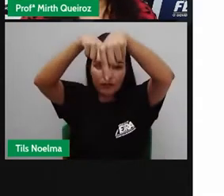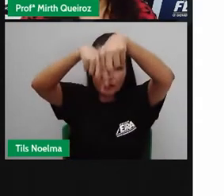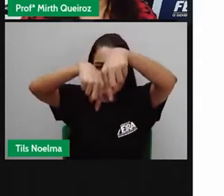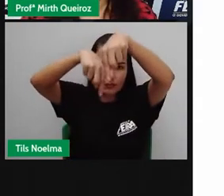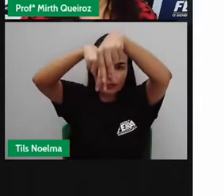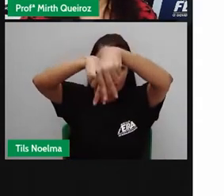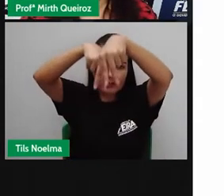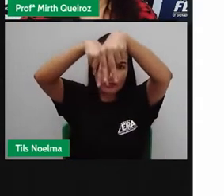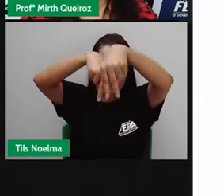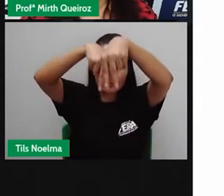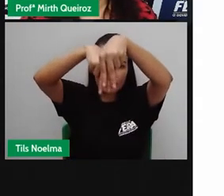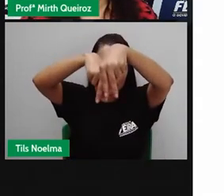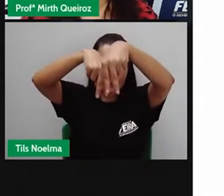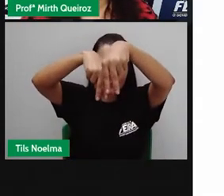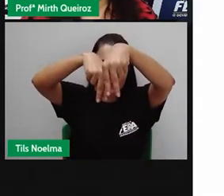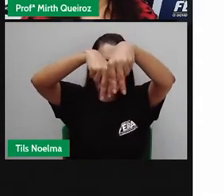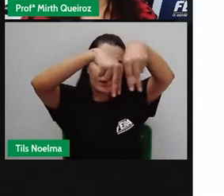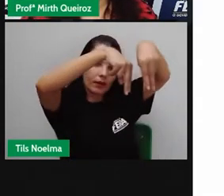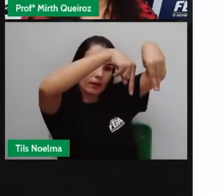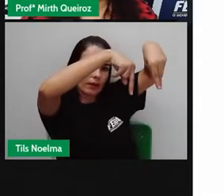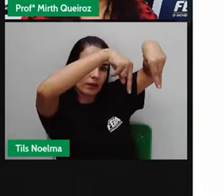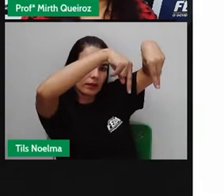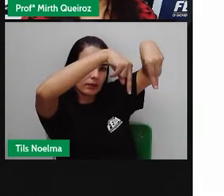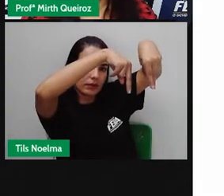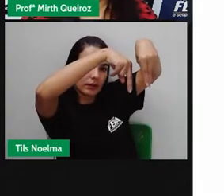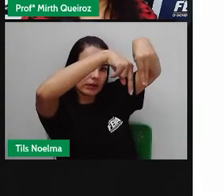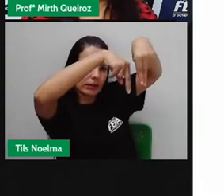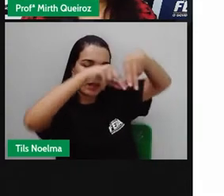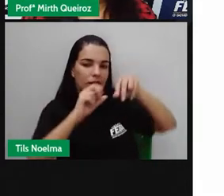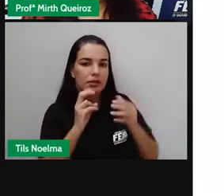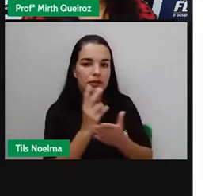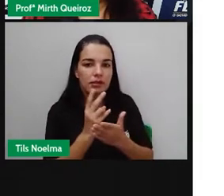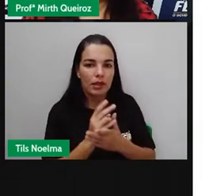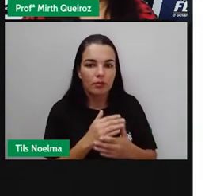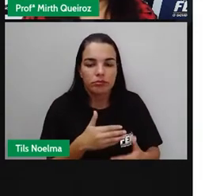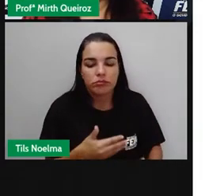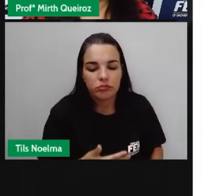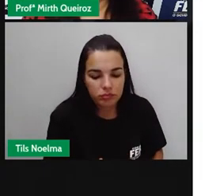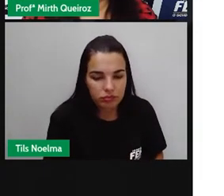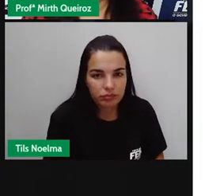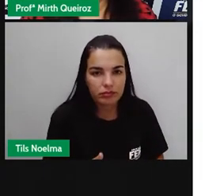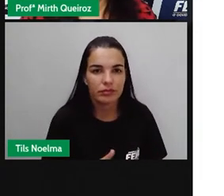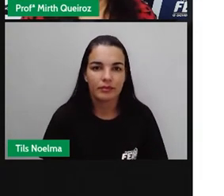para trás, o corpo um pouco curvado para frente.